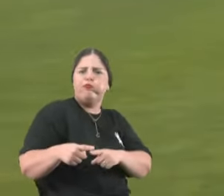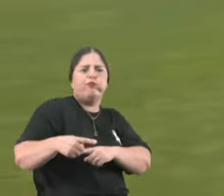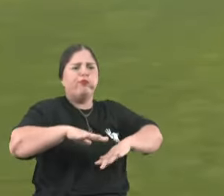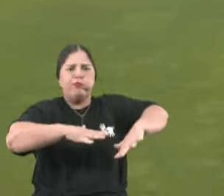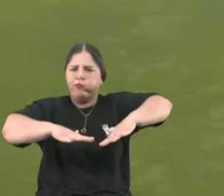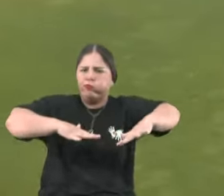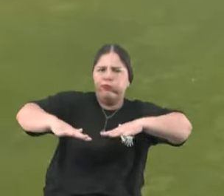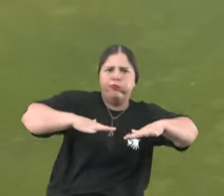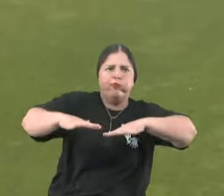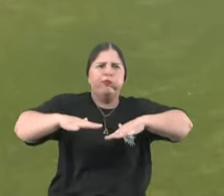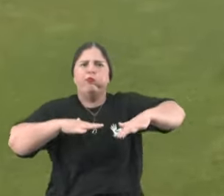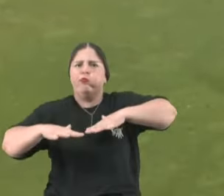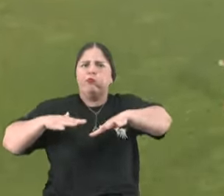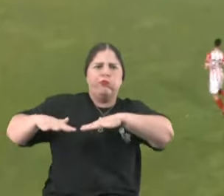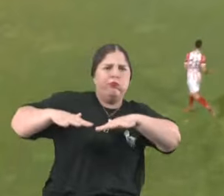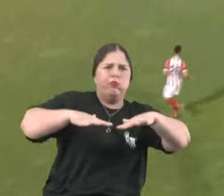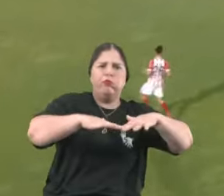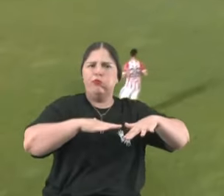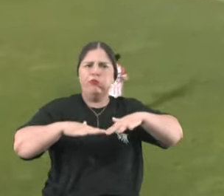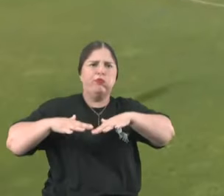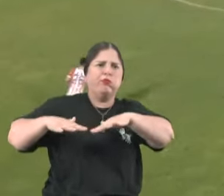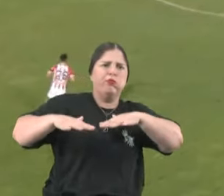Jorginho começa com o Gustavo Henrique.